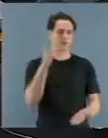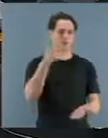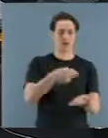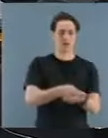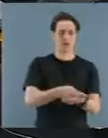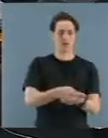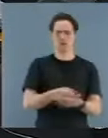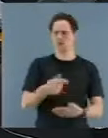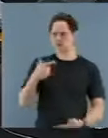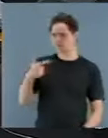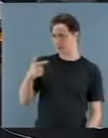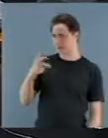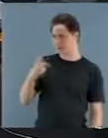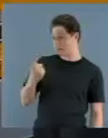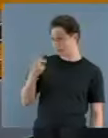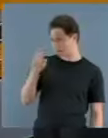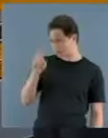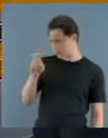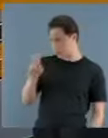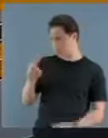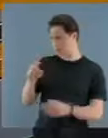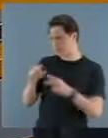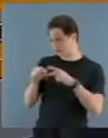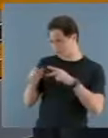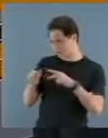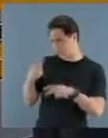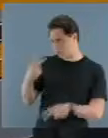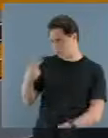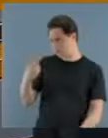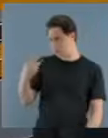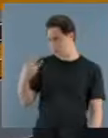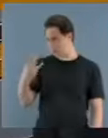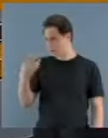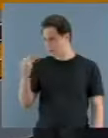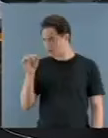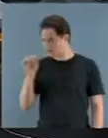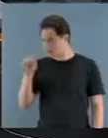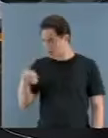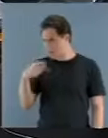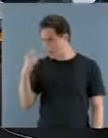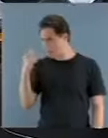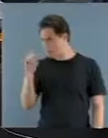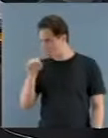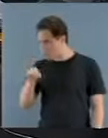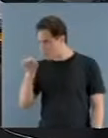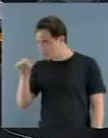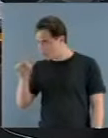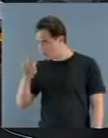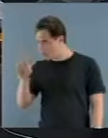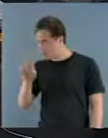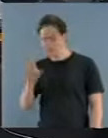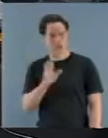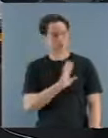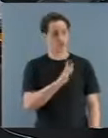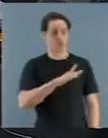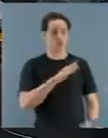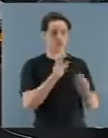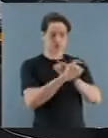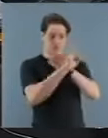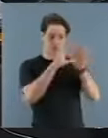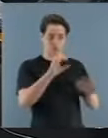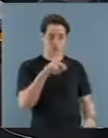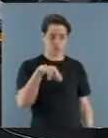seja, 215 PIX, 336 mil é de mil em mil, é isso? Não, não, não é isso que eu estou falando. Estou falando de consórcio para esclarecer, deixar bem claro